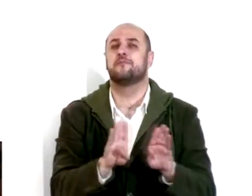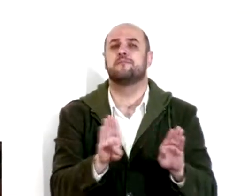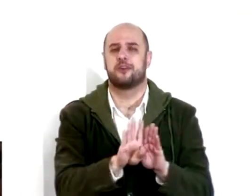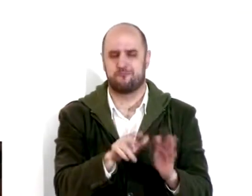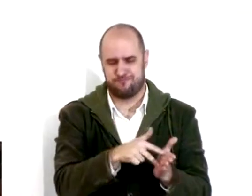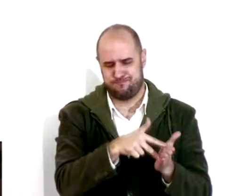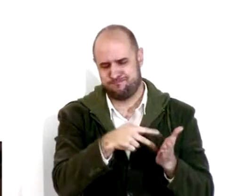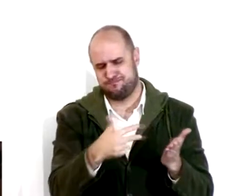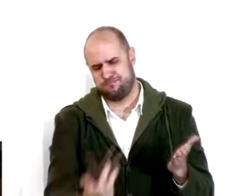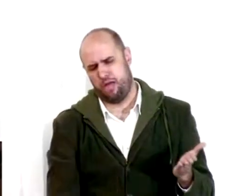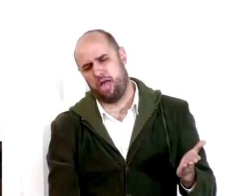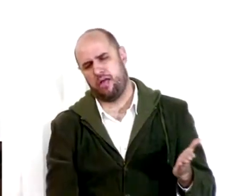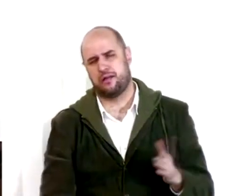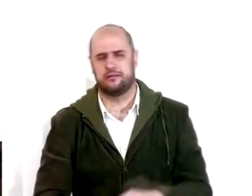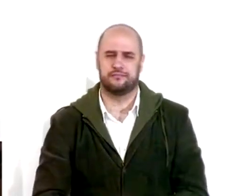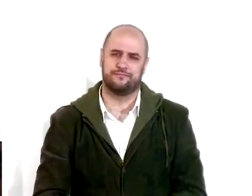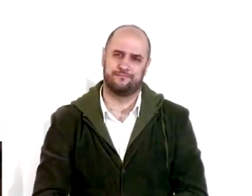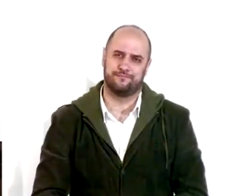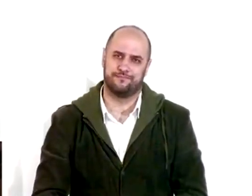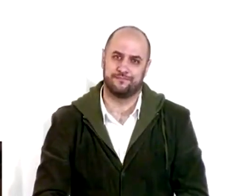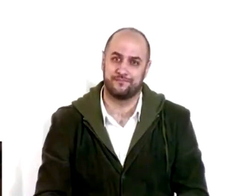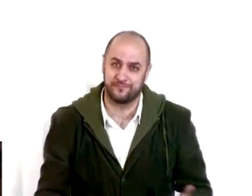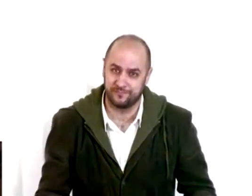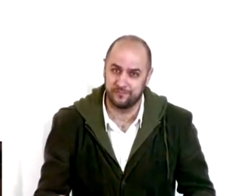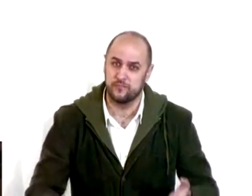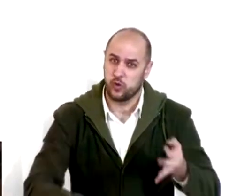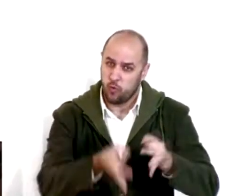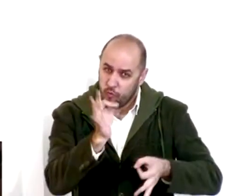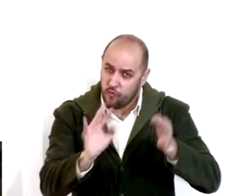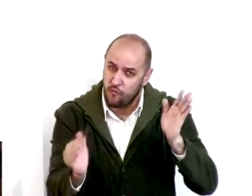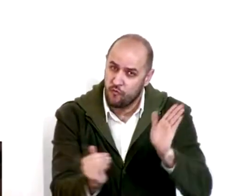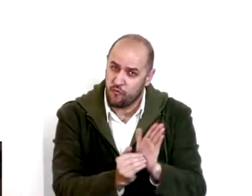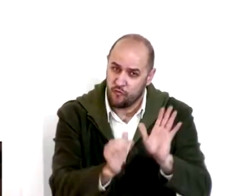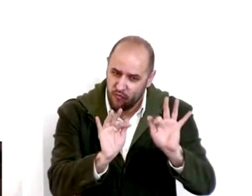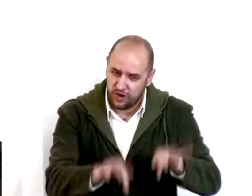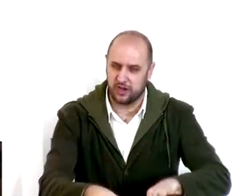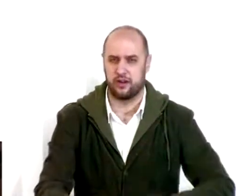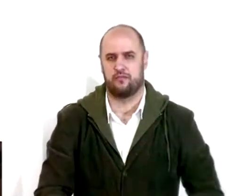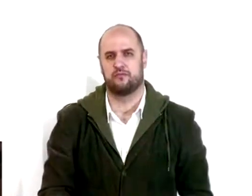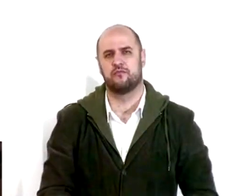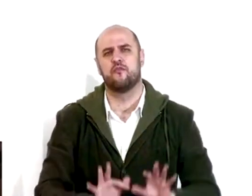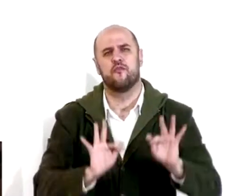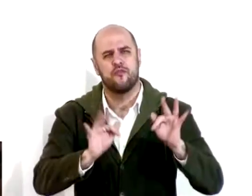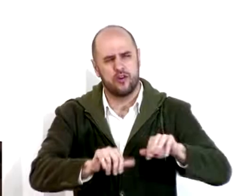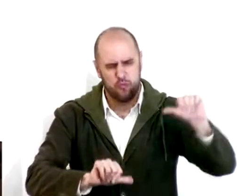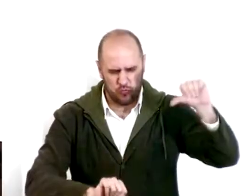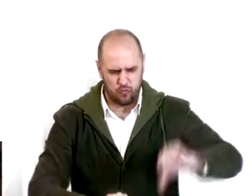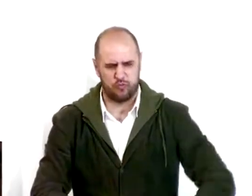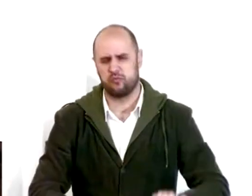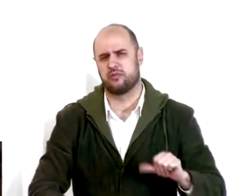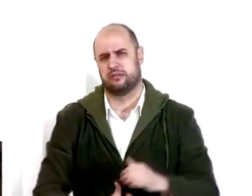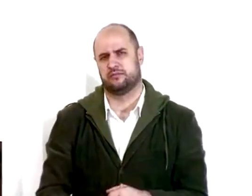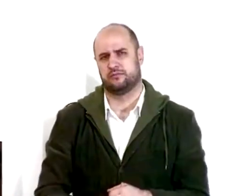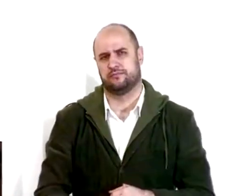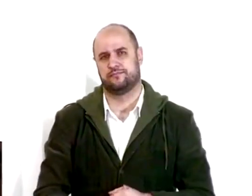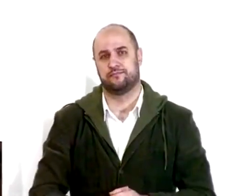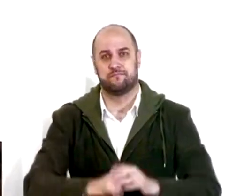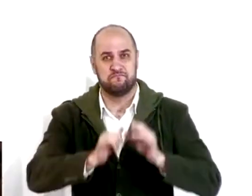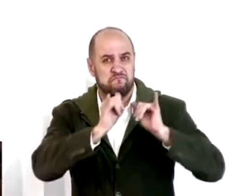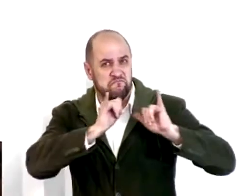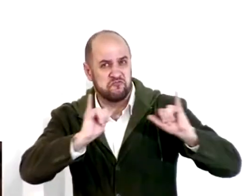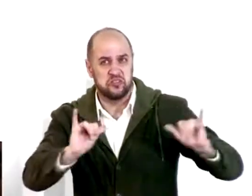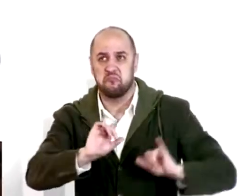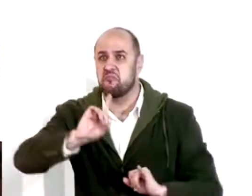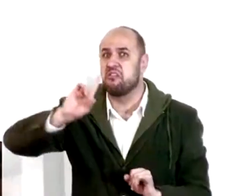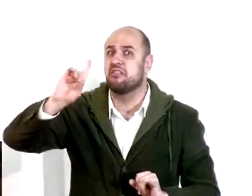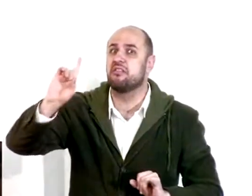sucumbir. Esta é a sentença. Esta é a sentença de condenação do Supremo Juiz. Nessas declarações,